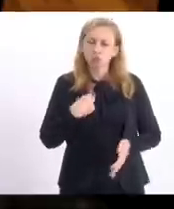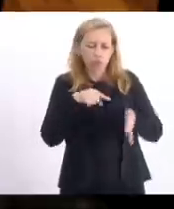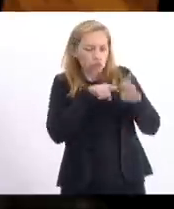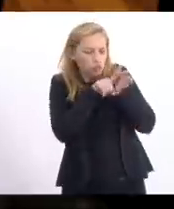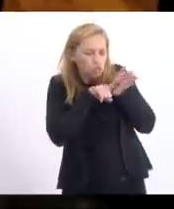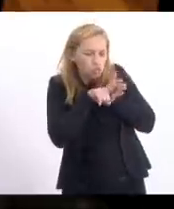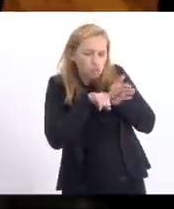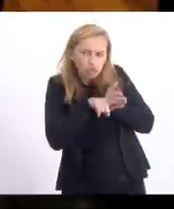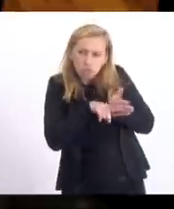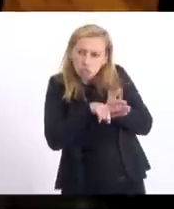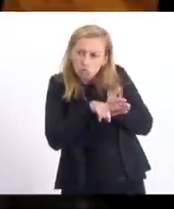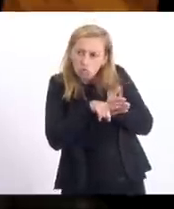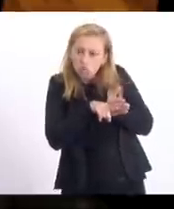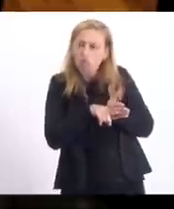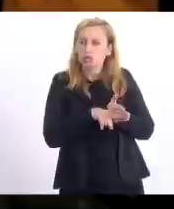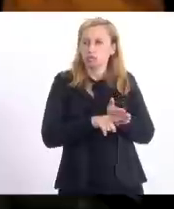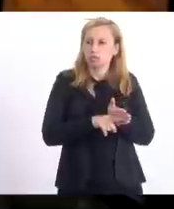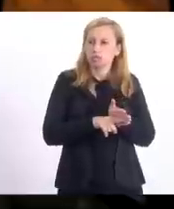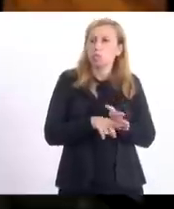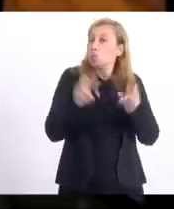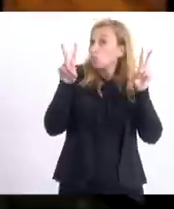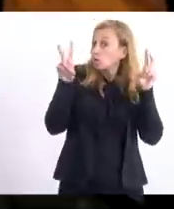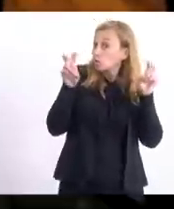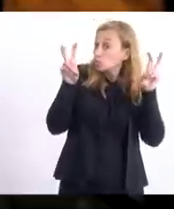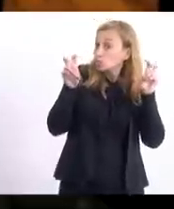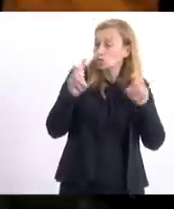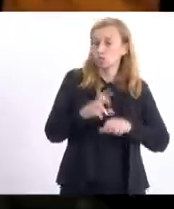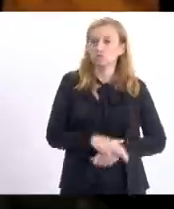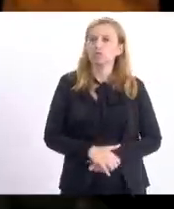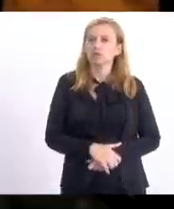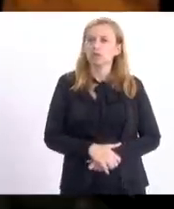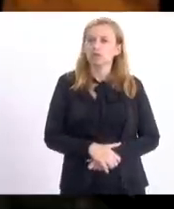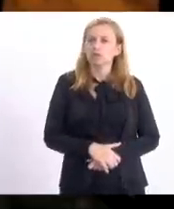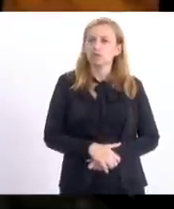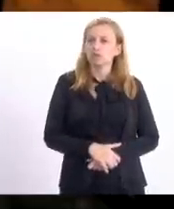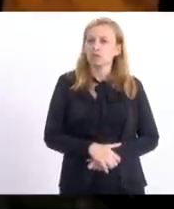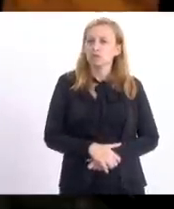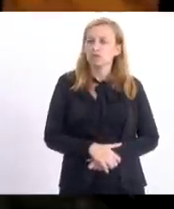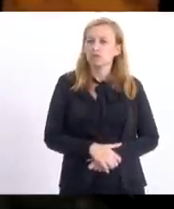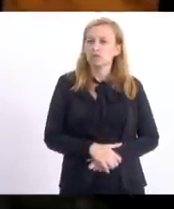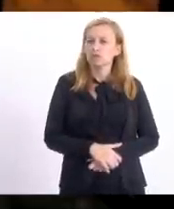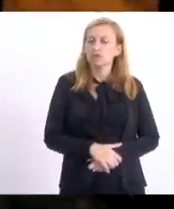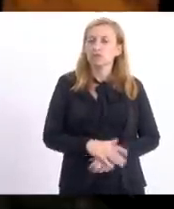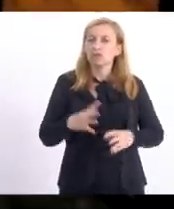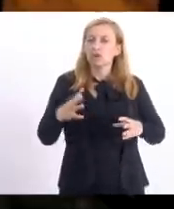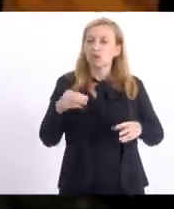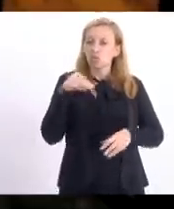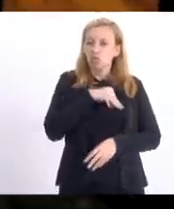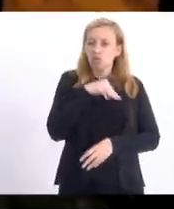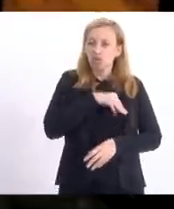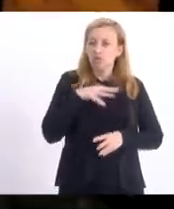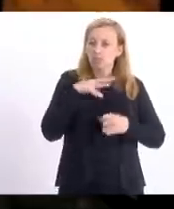examinando a questão sob o ponto de vista matemático.